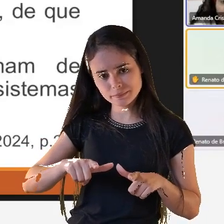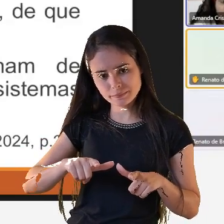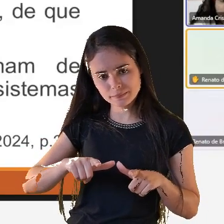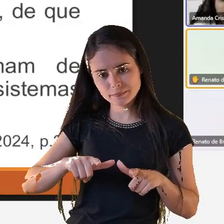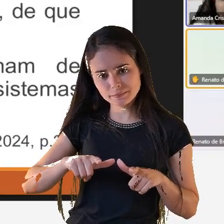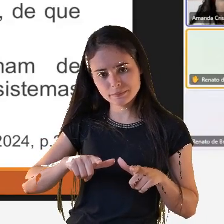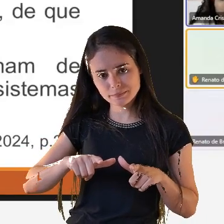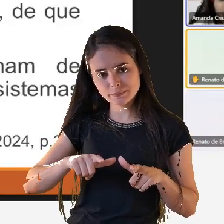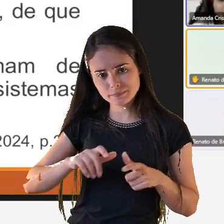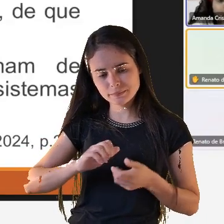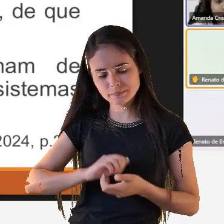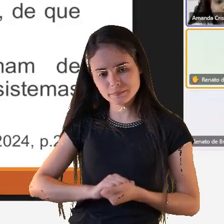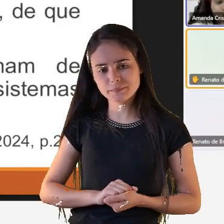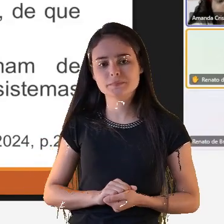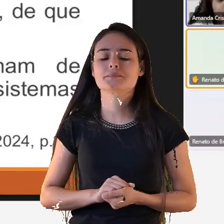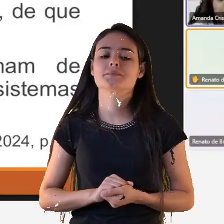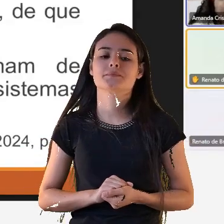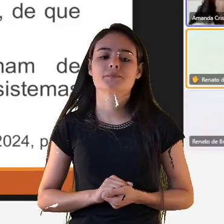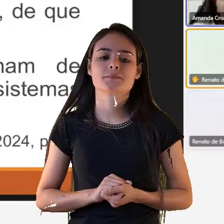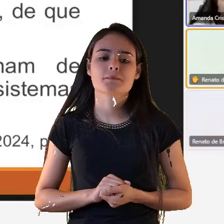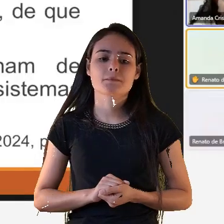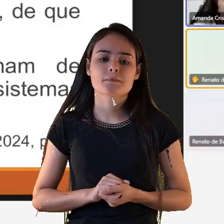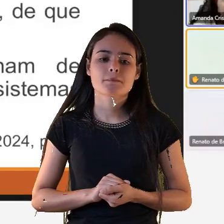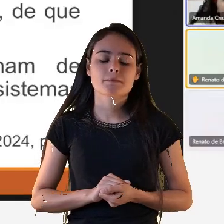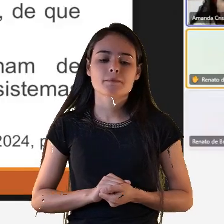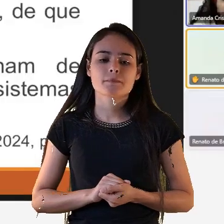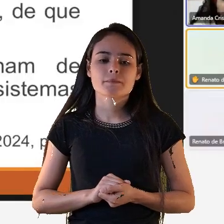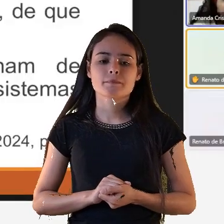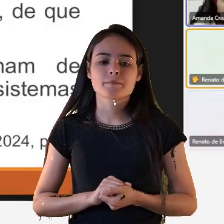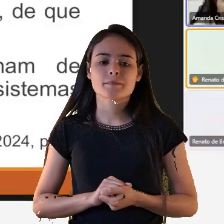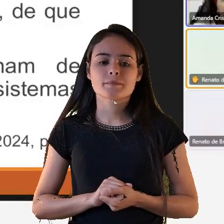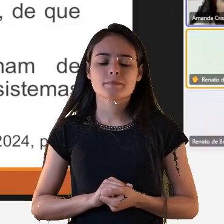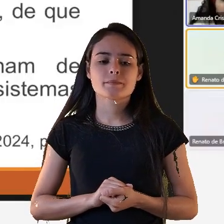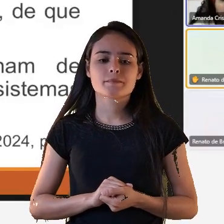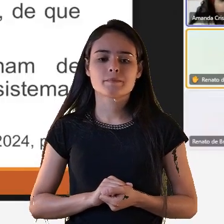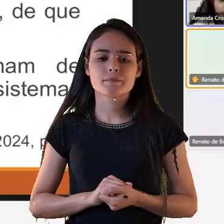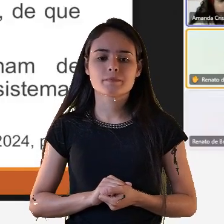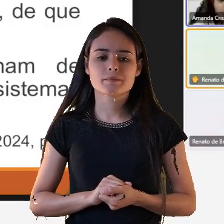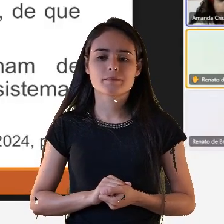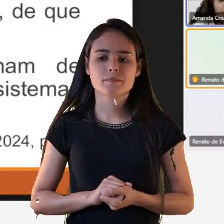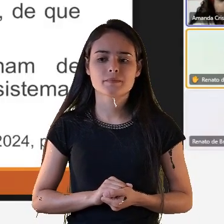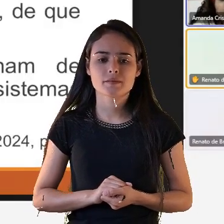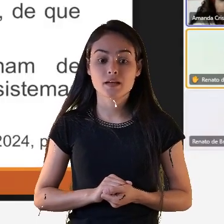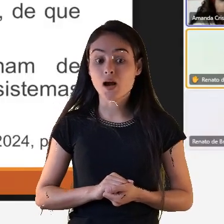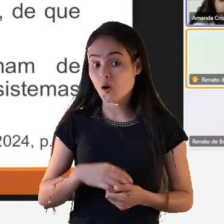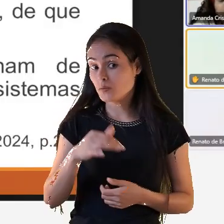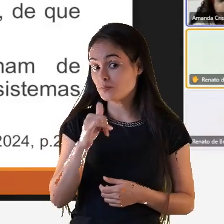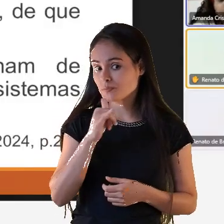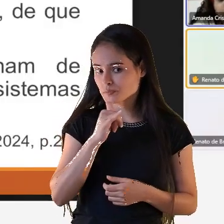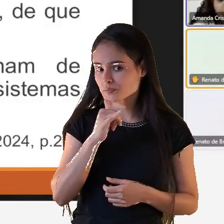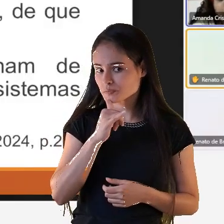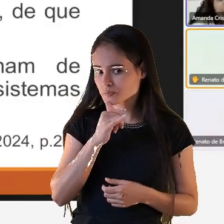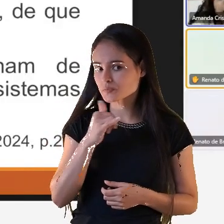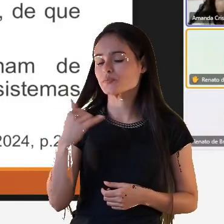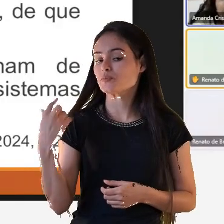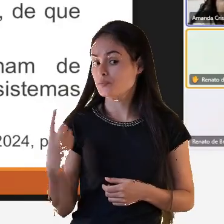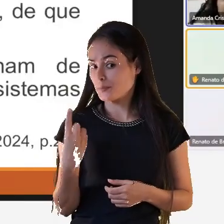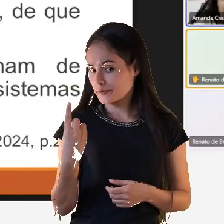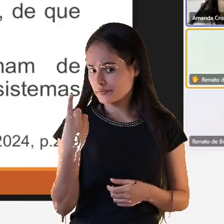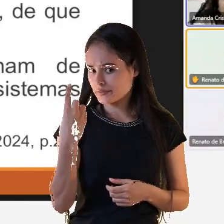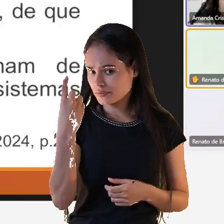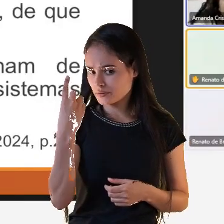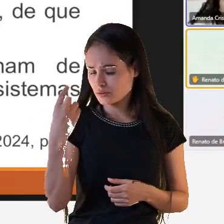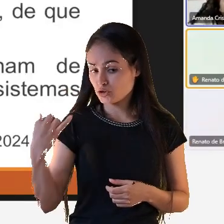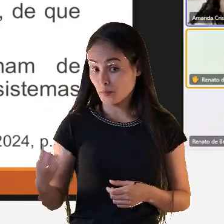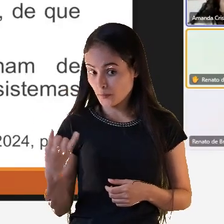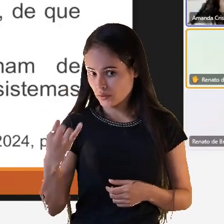algumas coisas no Brasil, né? Então, um ponto importante, por exemplo, é